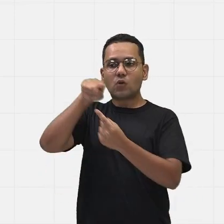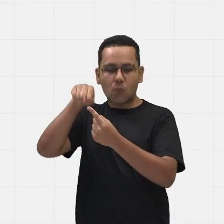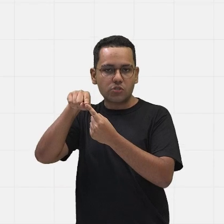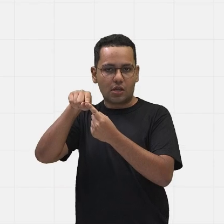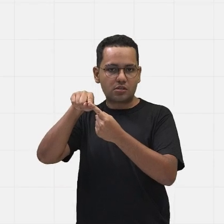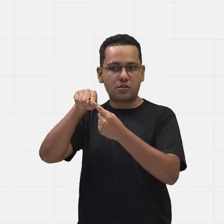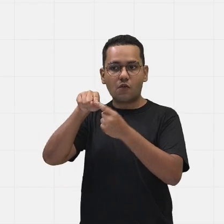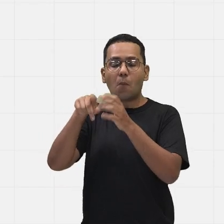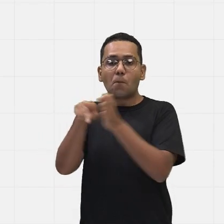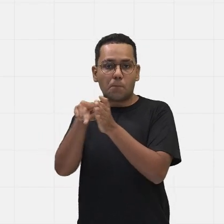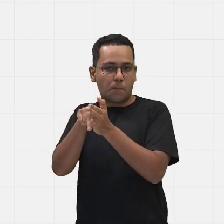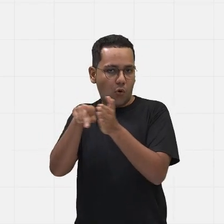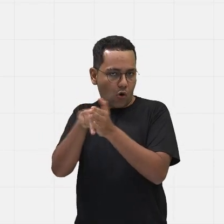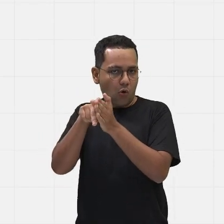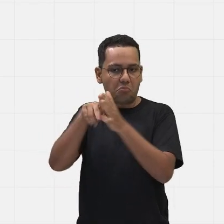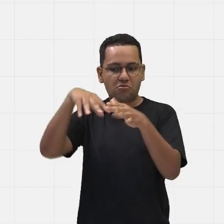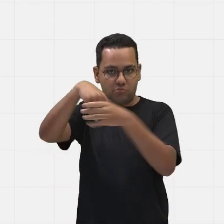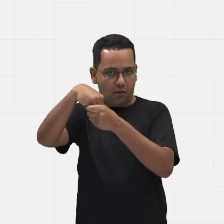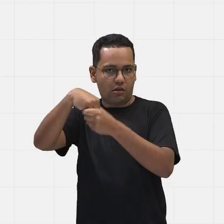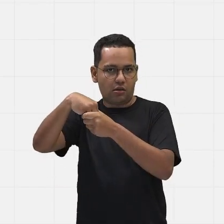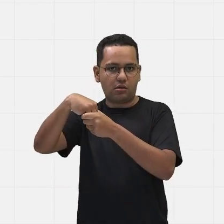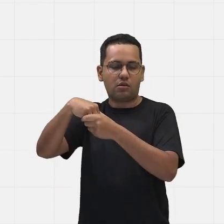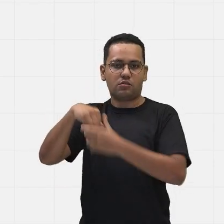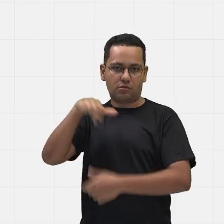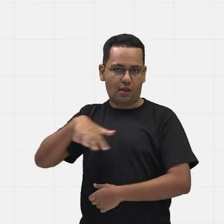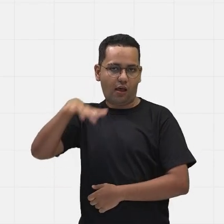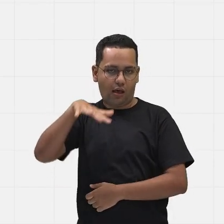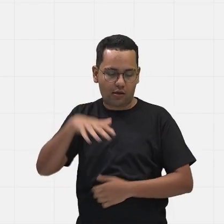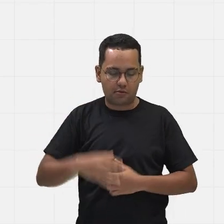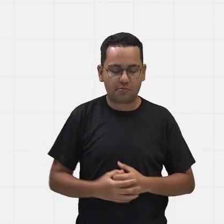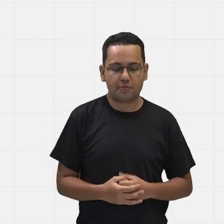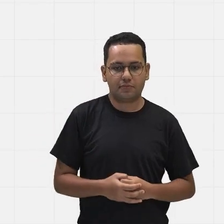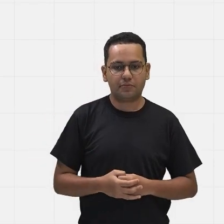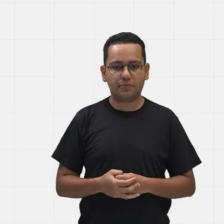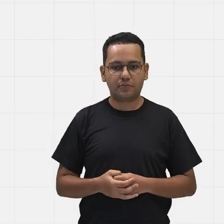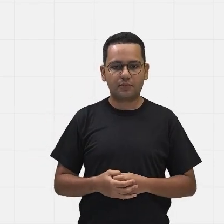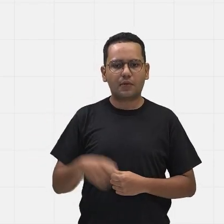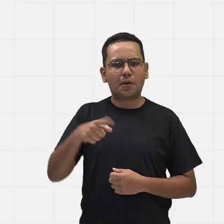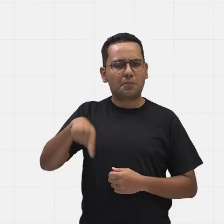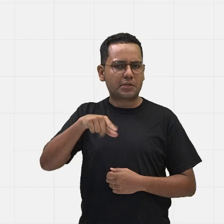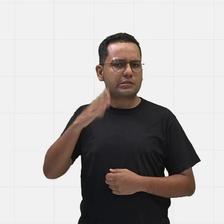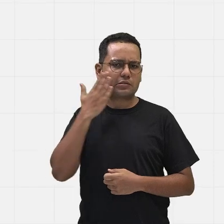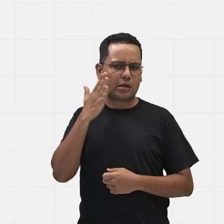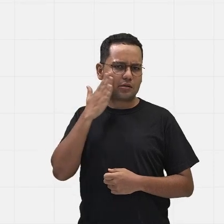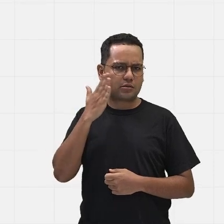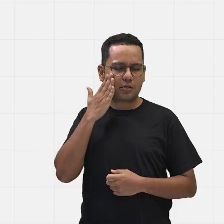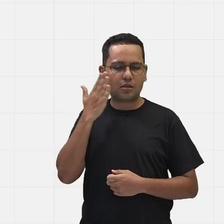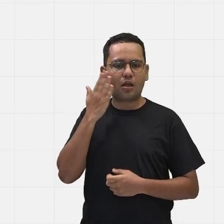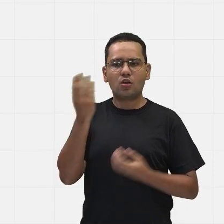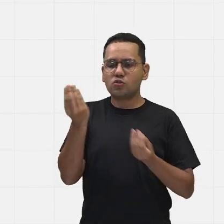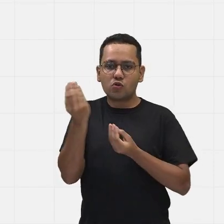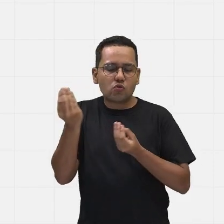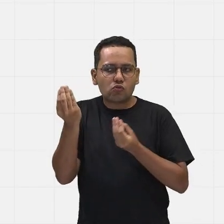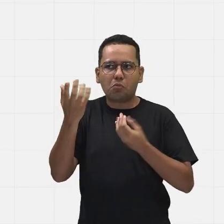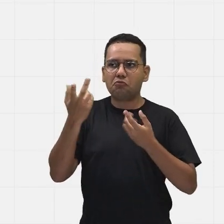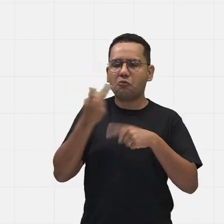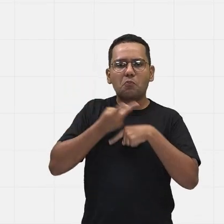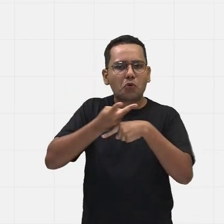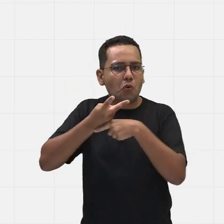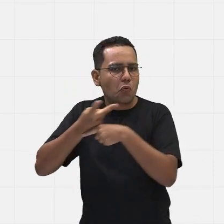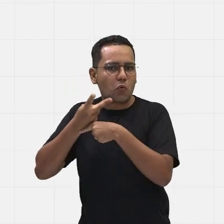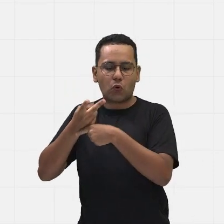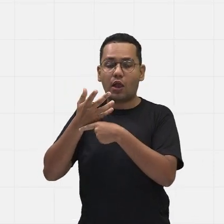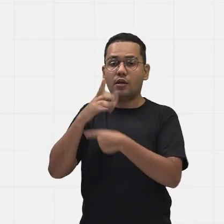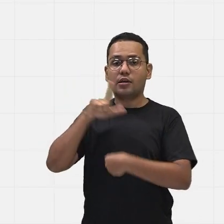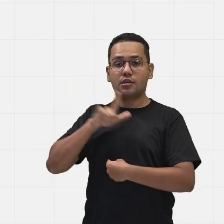Ele é responsável por alguma situação que você precisa entender, para você poder se direcionar para o login